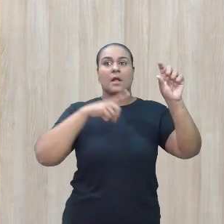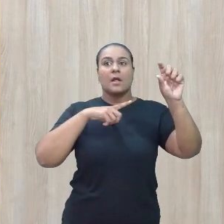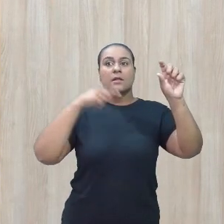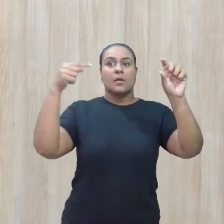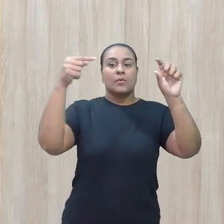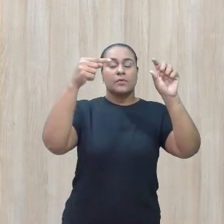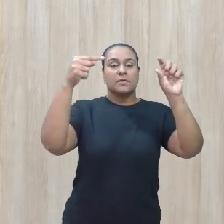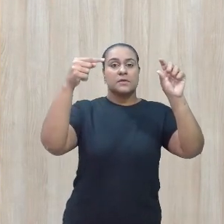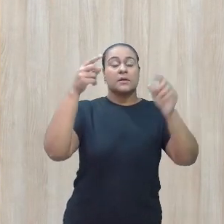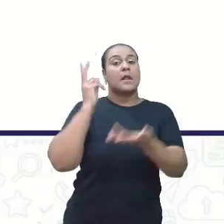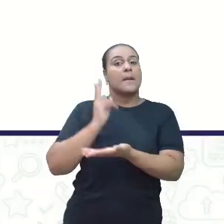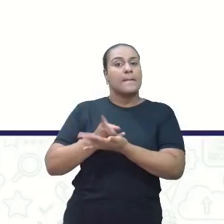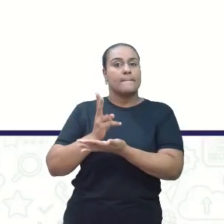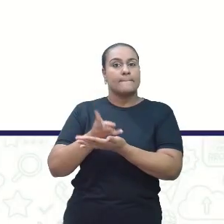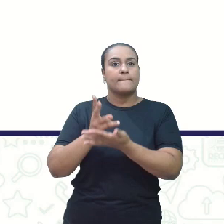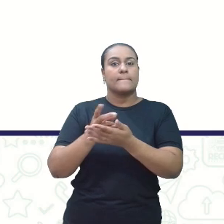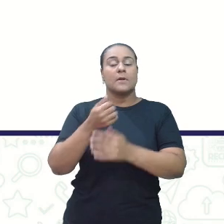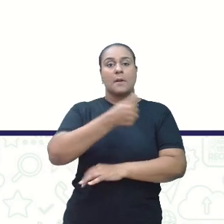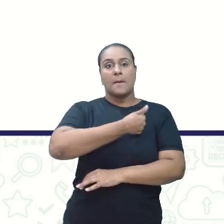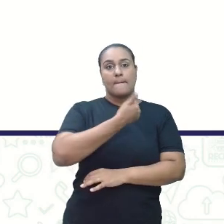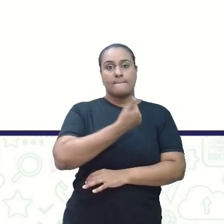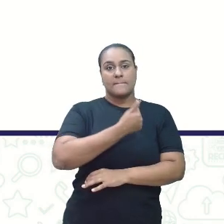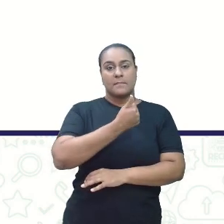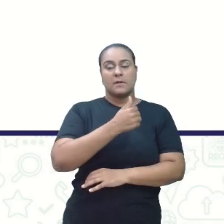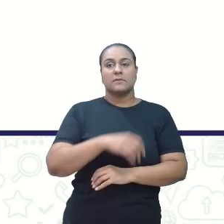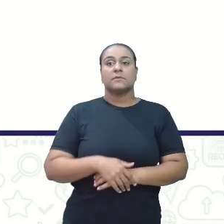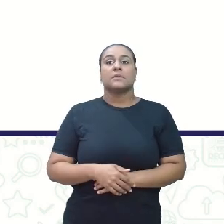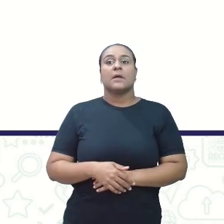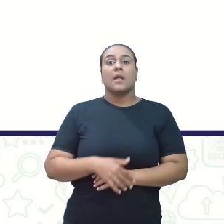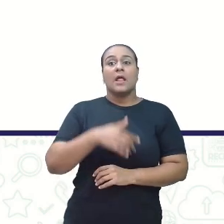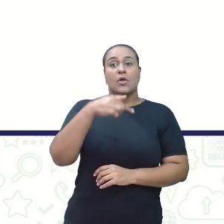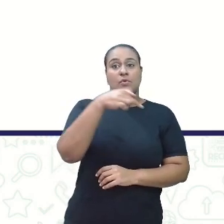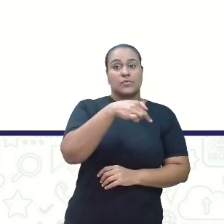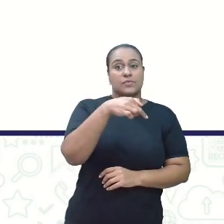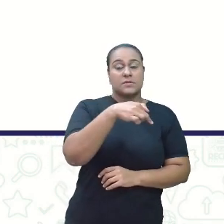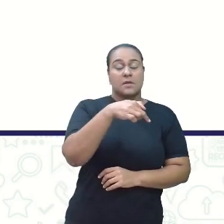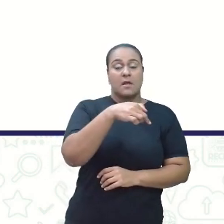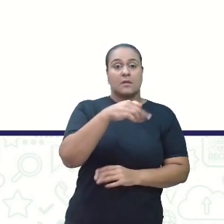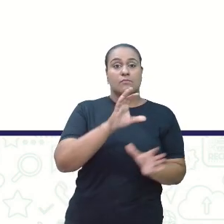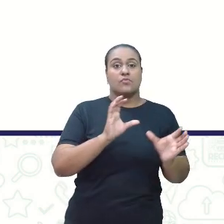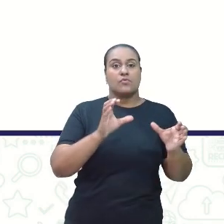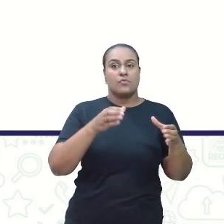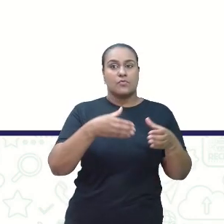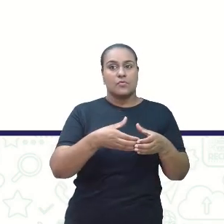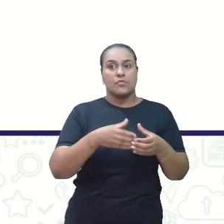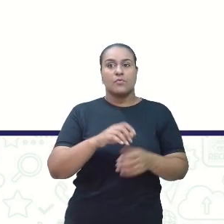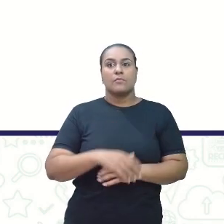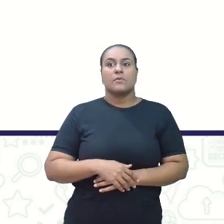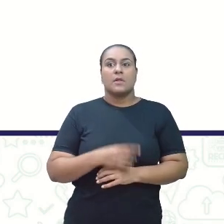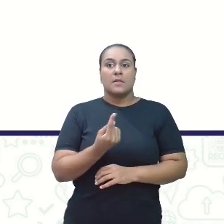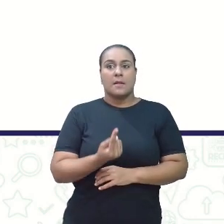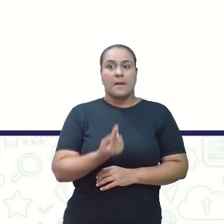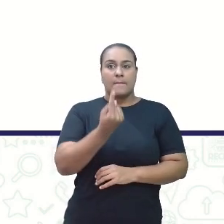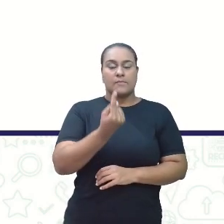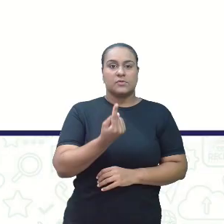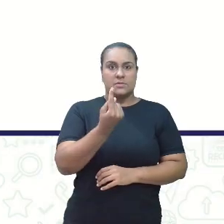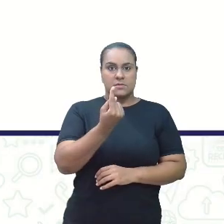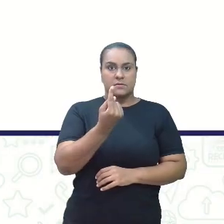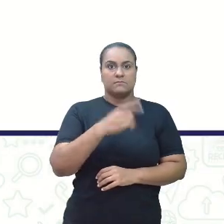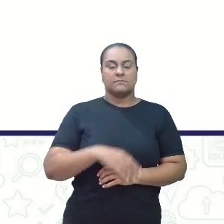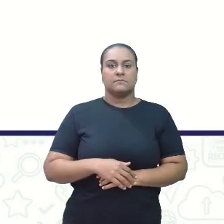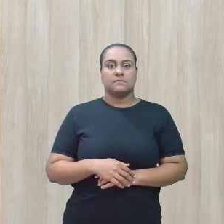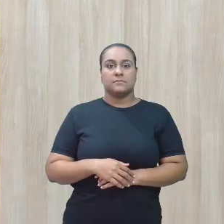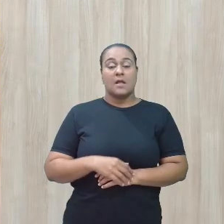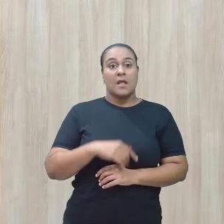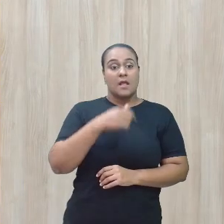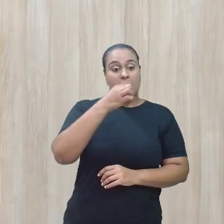lugar. Aqui a gente tem o Internacional, no 7º lugar ele subiu uma posição e o Corinthians desceu uma posição. Então, para quem